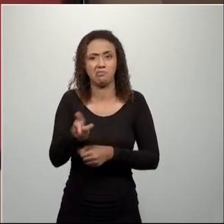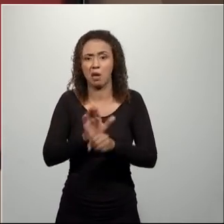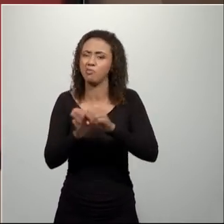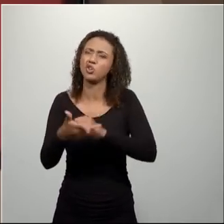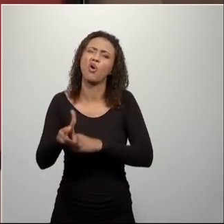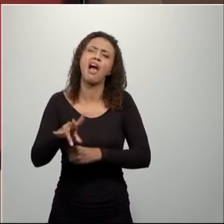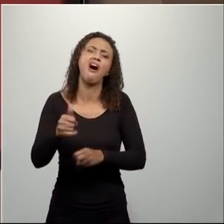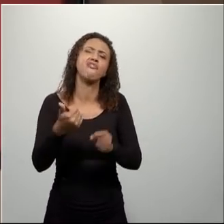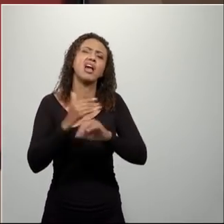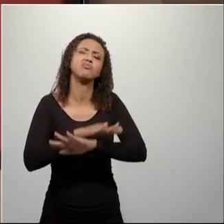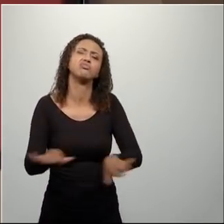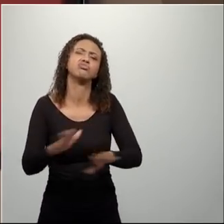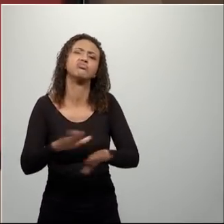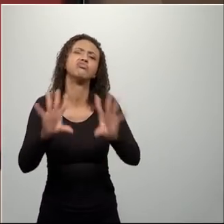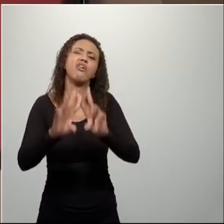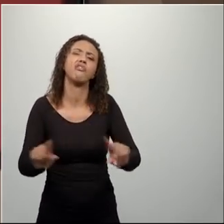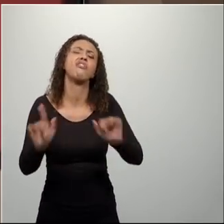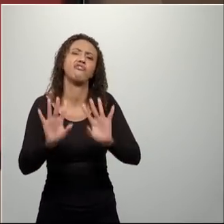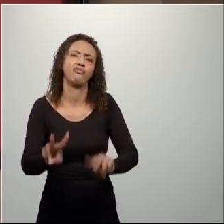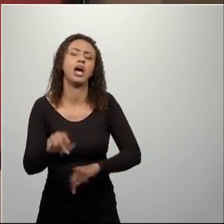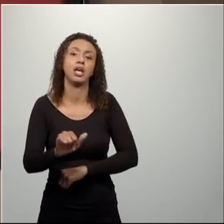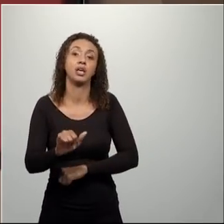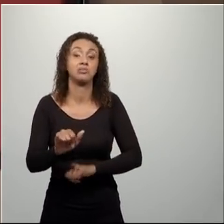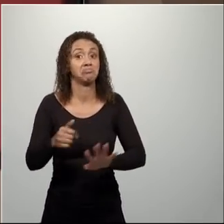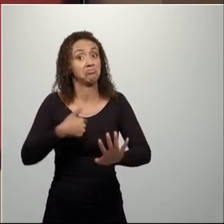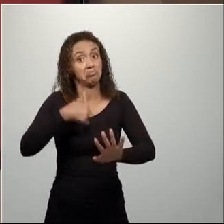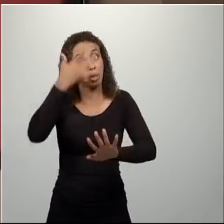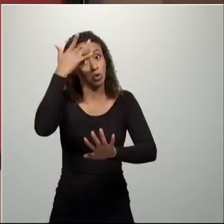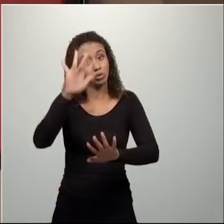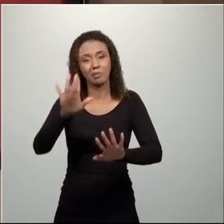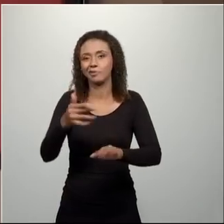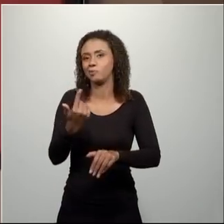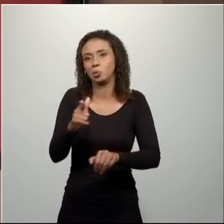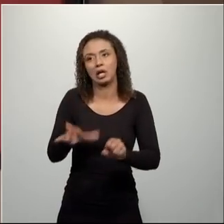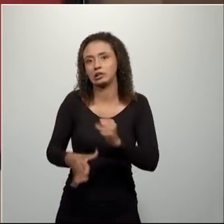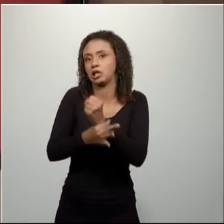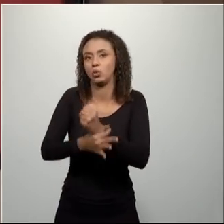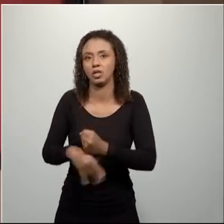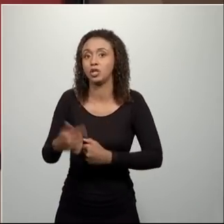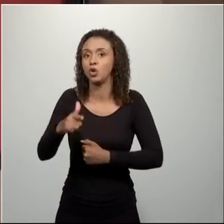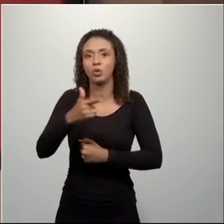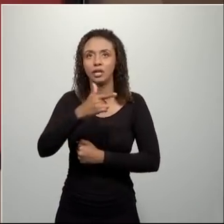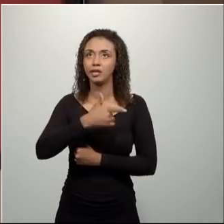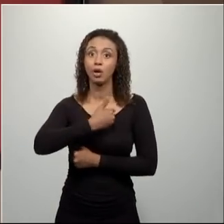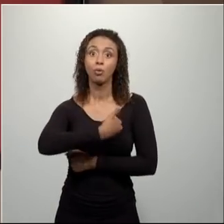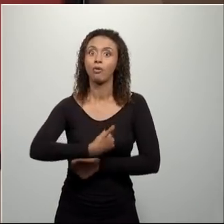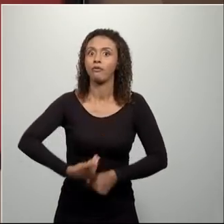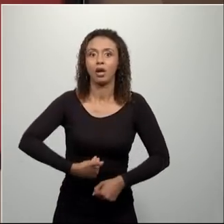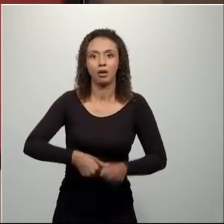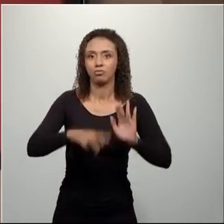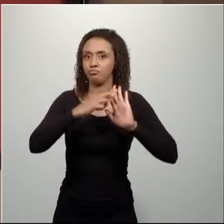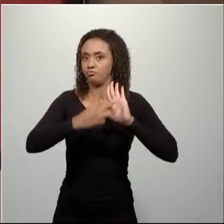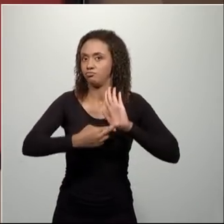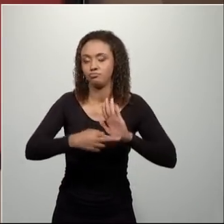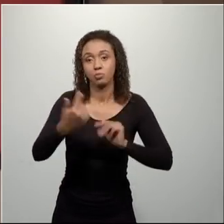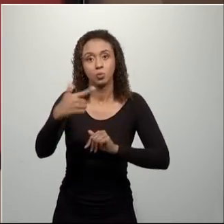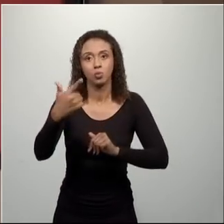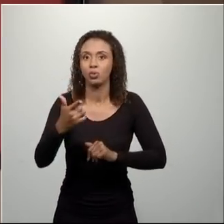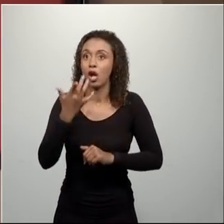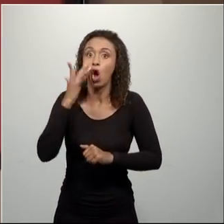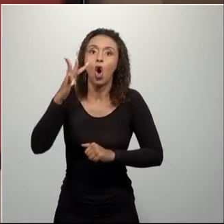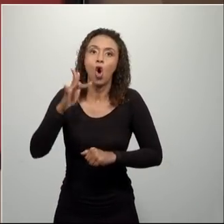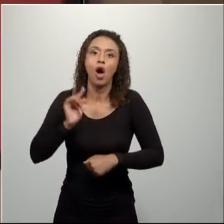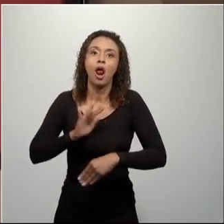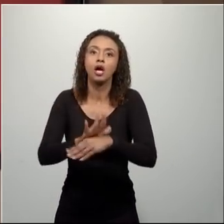não sei dizer mas o fato é que não existe um ato específico tem um governo não tem tela ouro ou algo do gênero